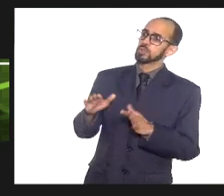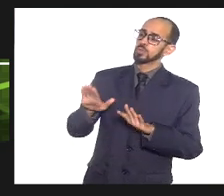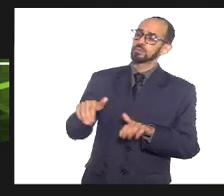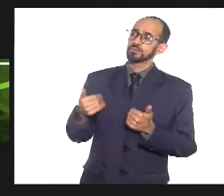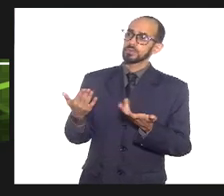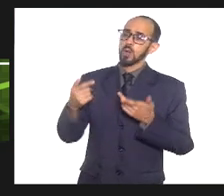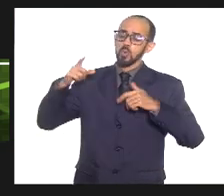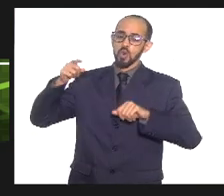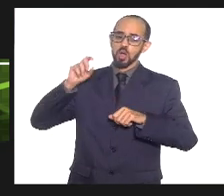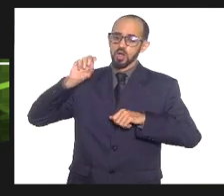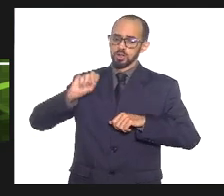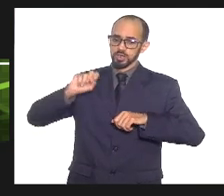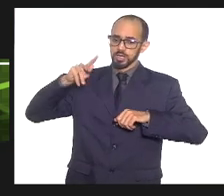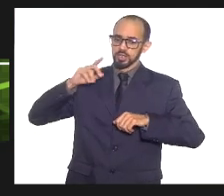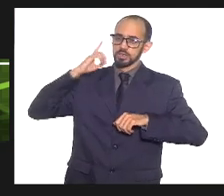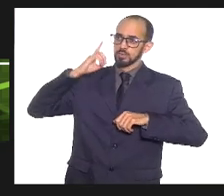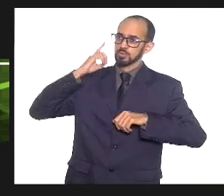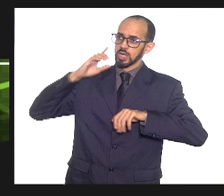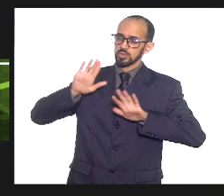Ok, deputado.